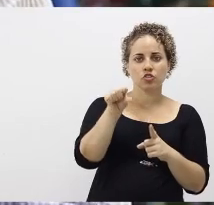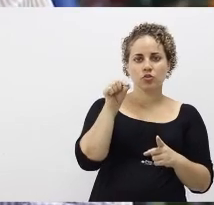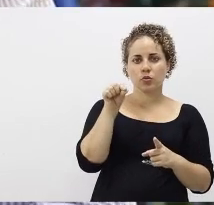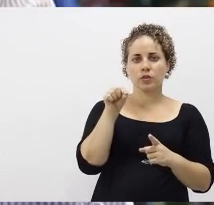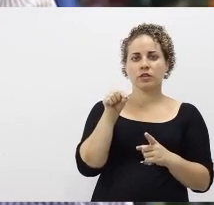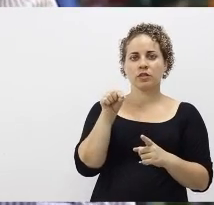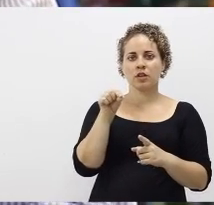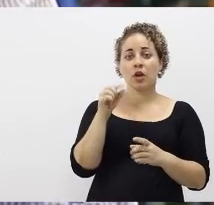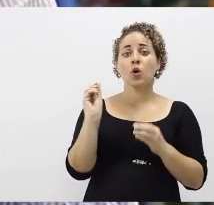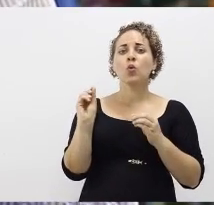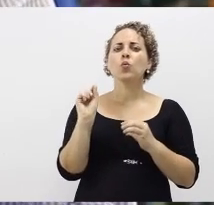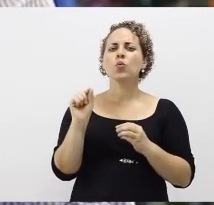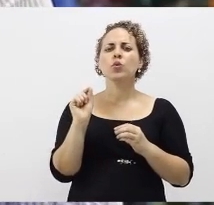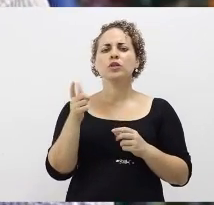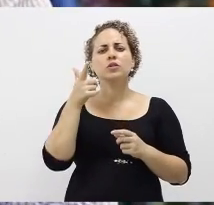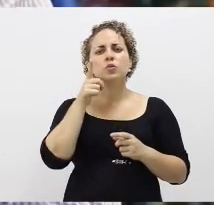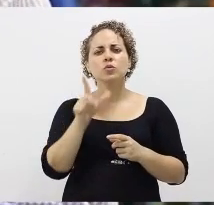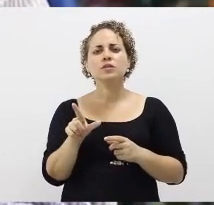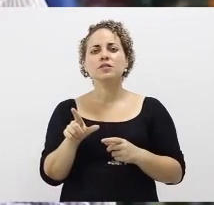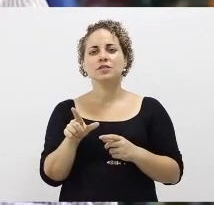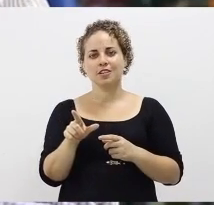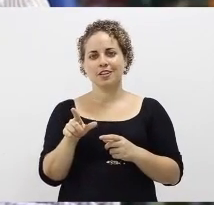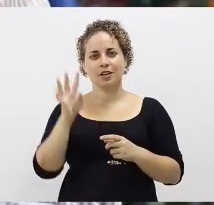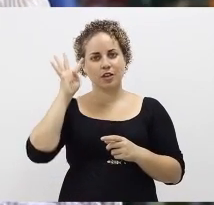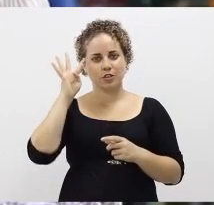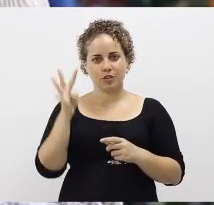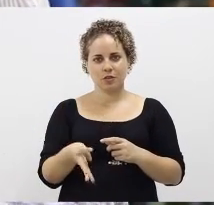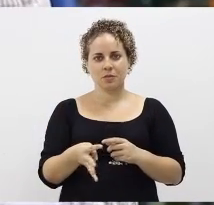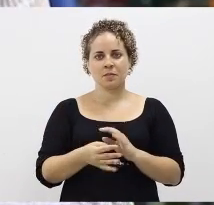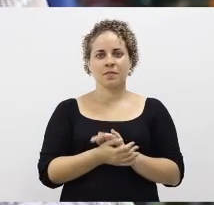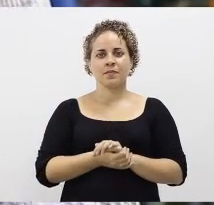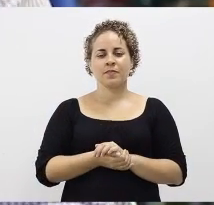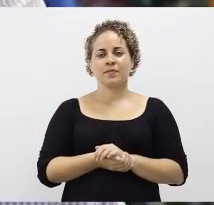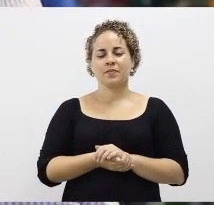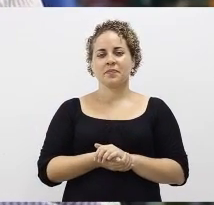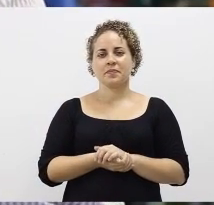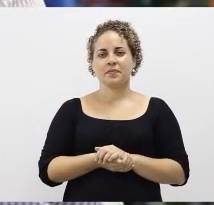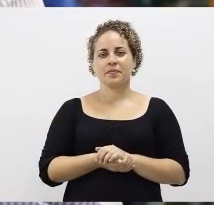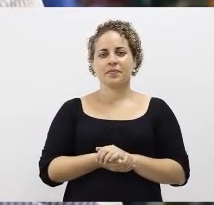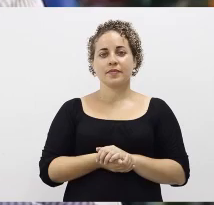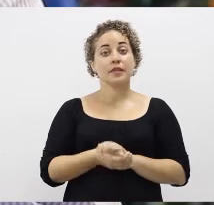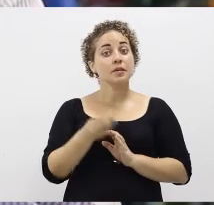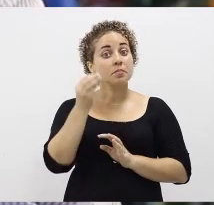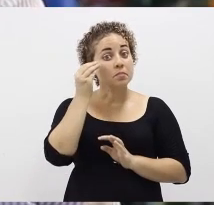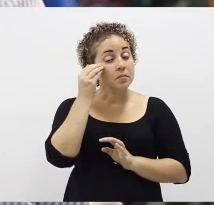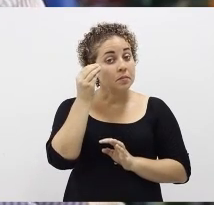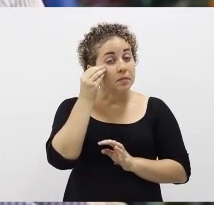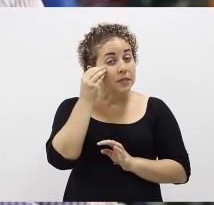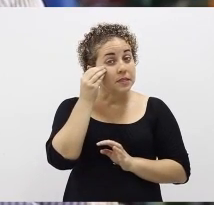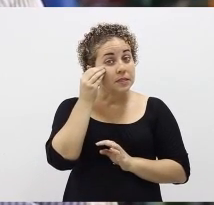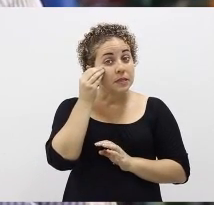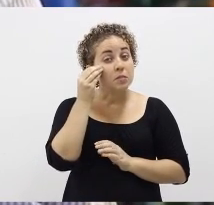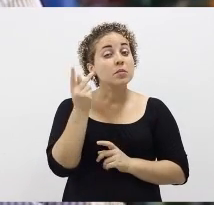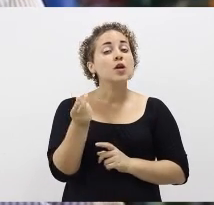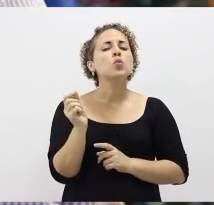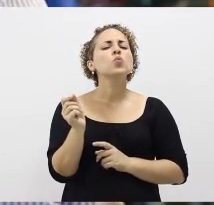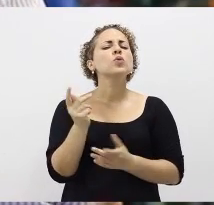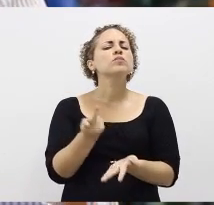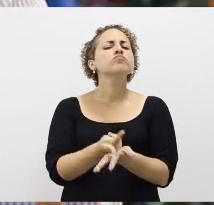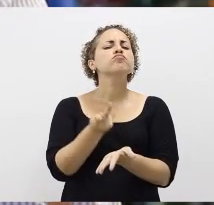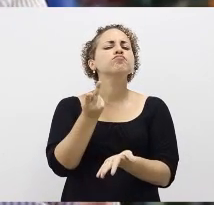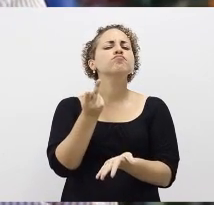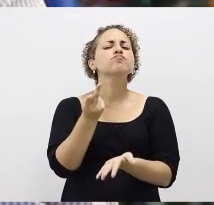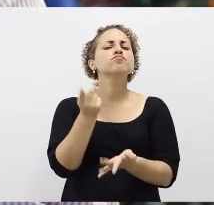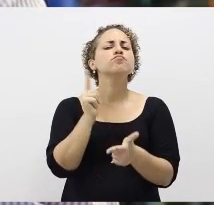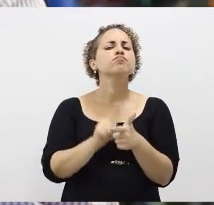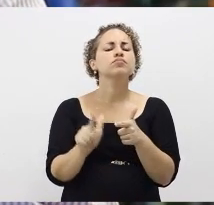seja, o que nós queremos buscar com a decisão. E, finalmente, diagnosticar as causas. O